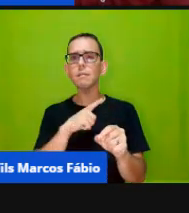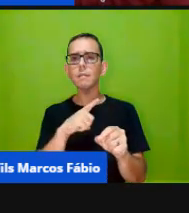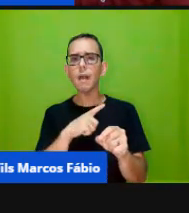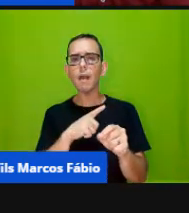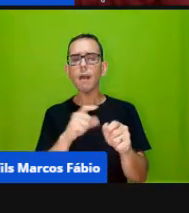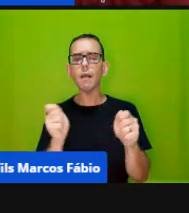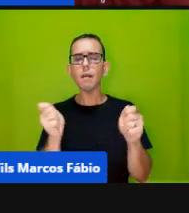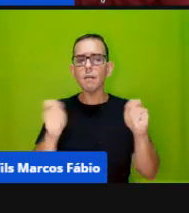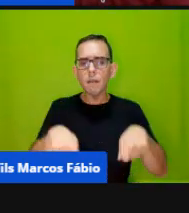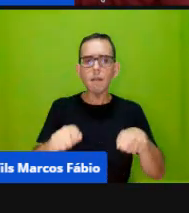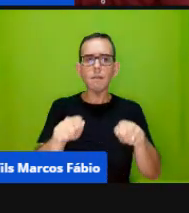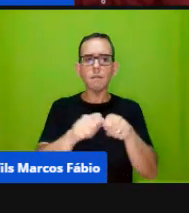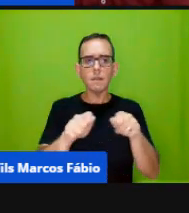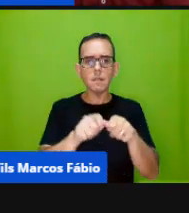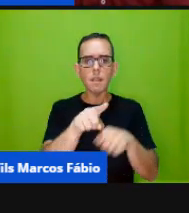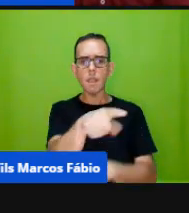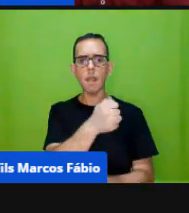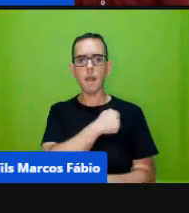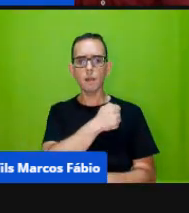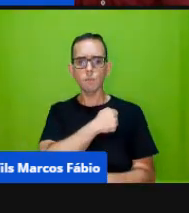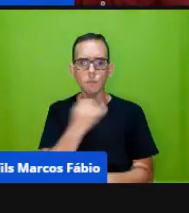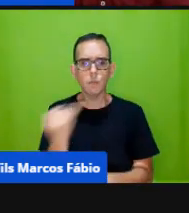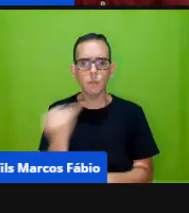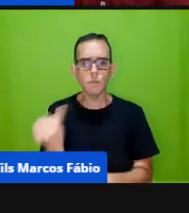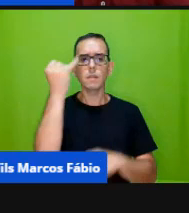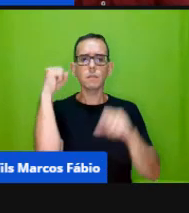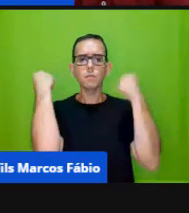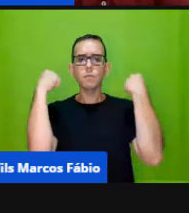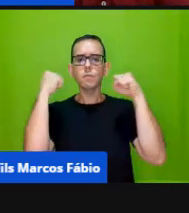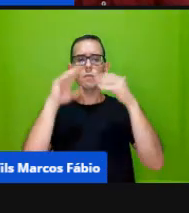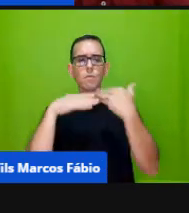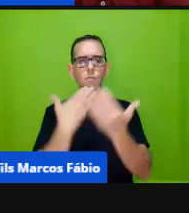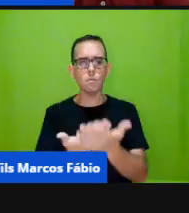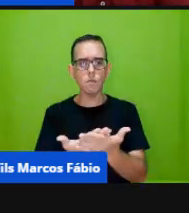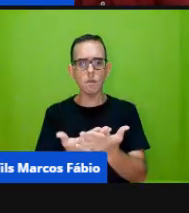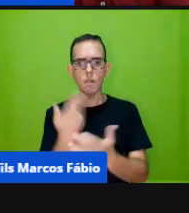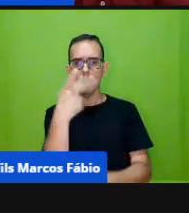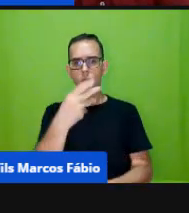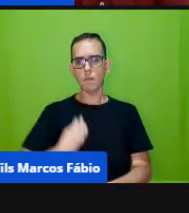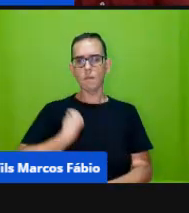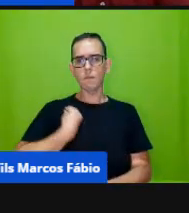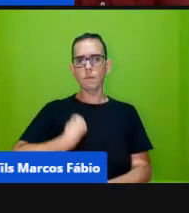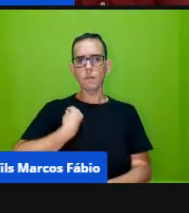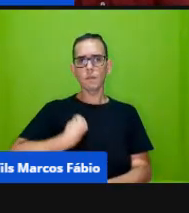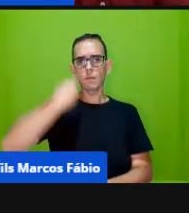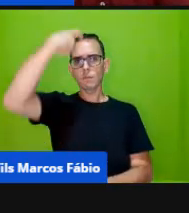fazendo o aluno entender da importância do esporte escolar na vida dele como cidadão?